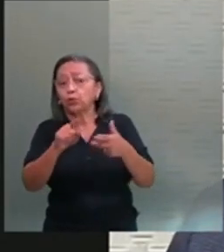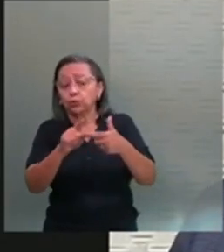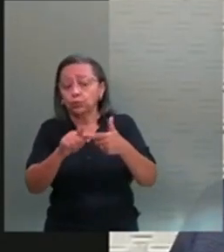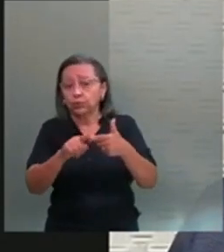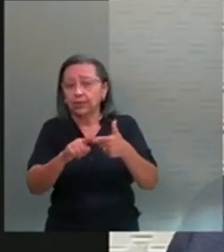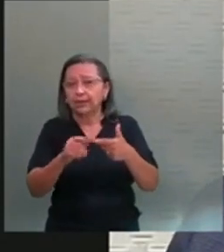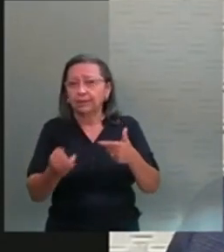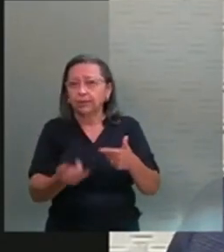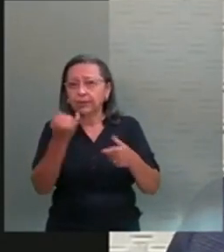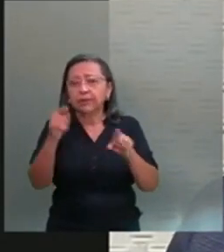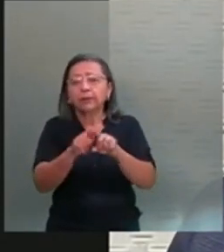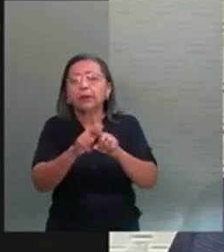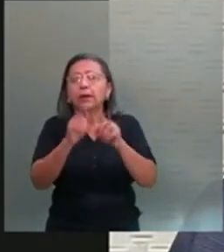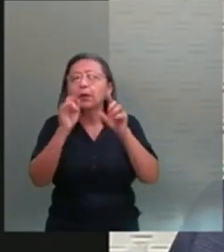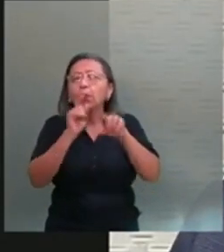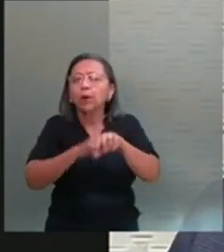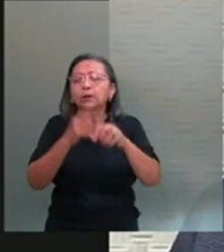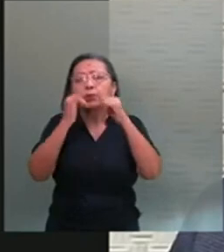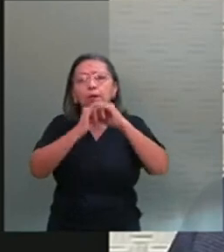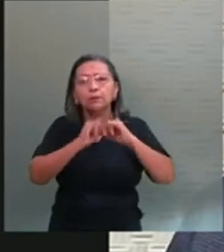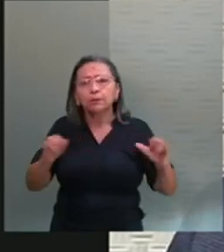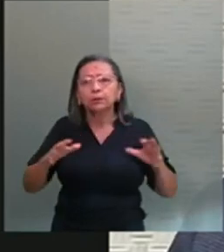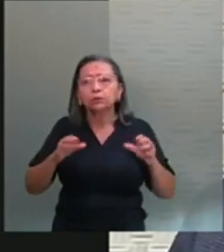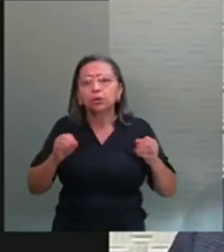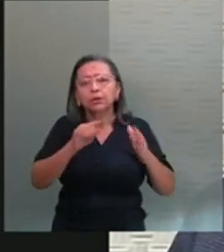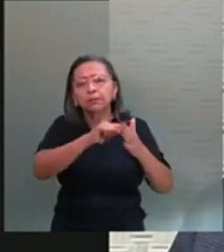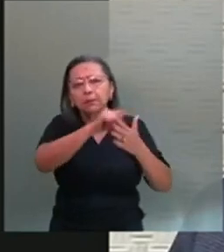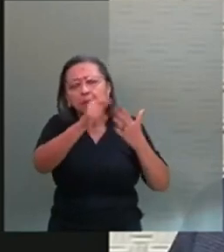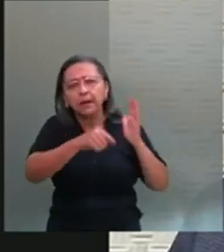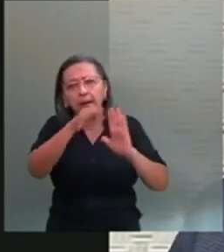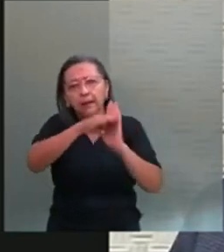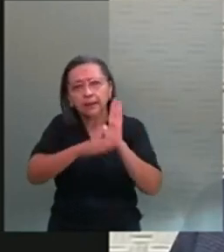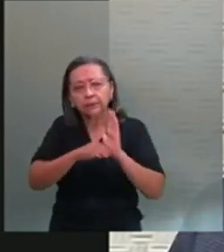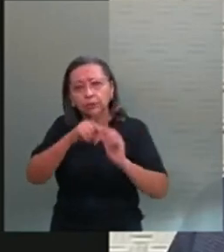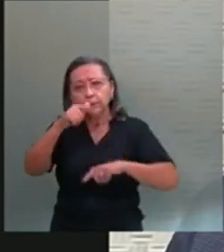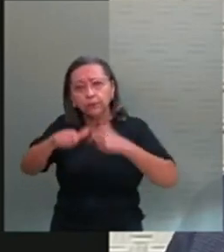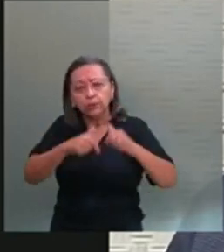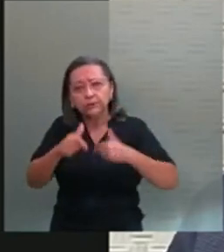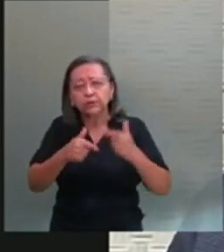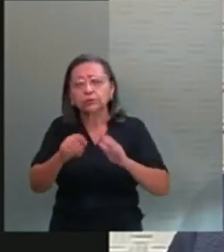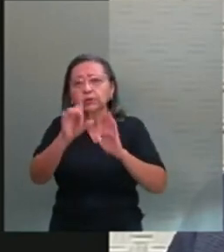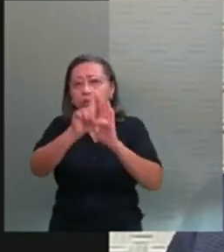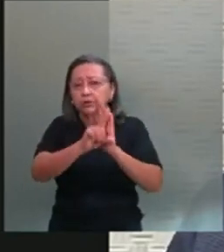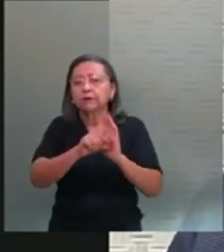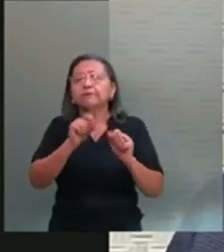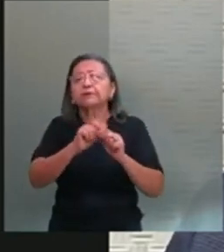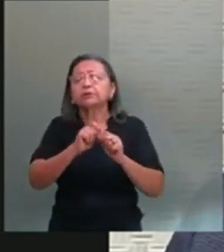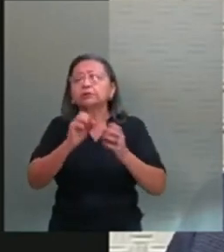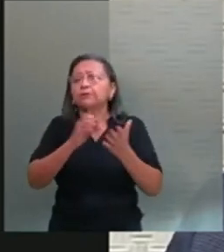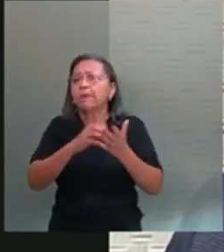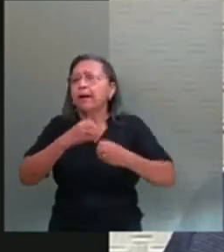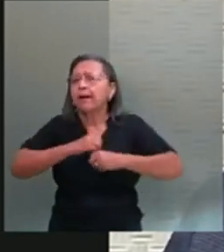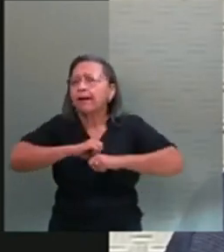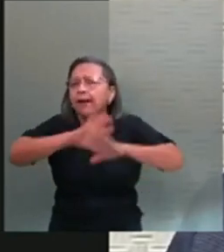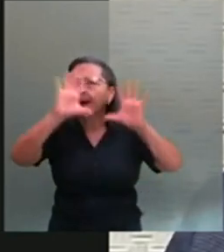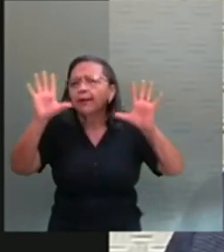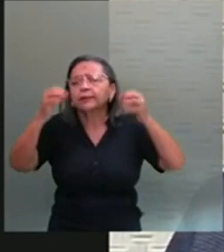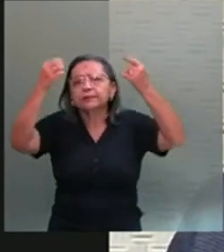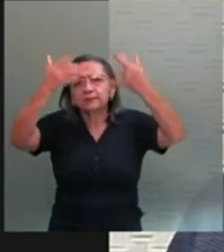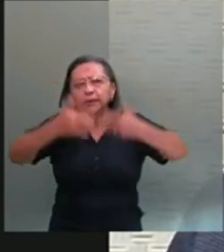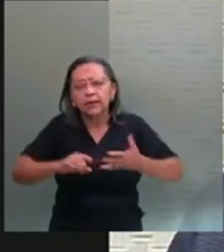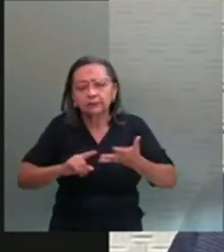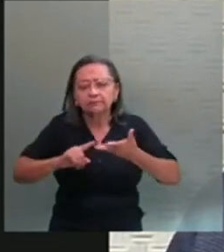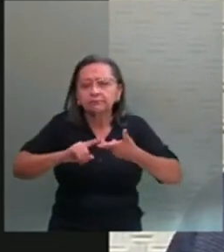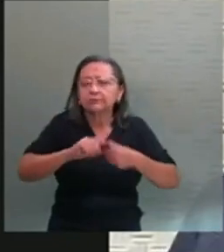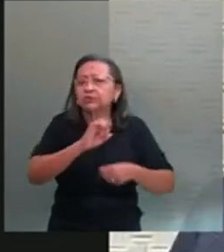fundamental é que, ao informar sobre todas as etapas do processo legislativo e fazer isso de forma clara, explicando as